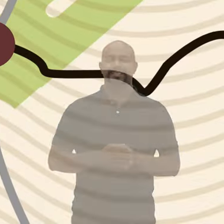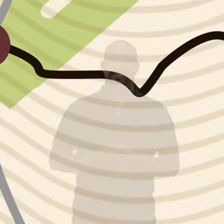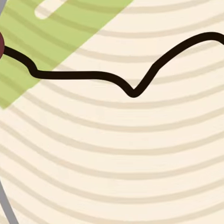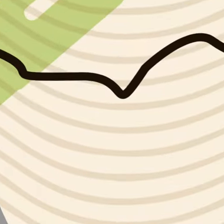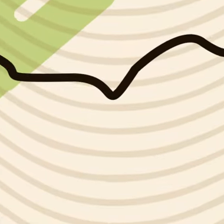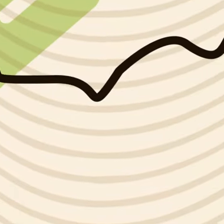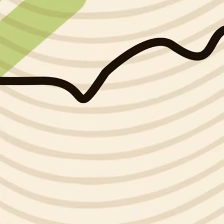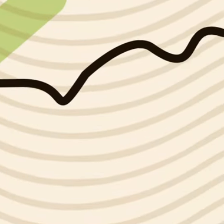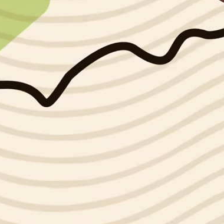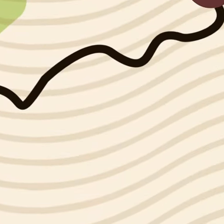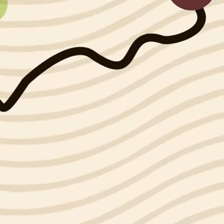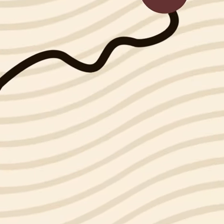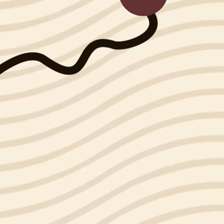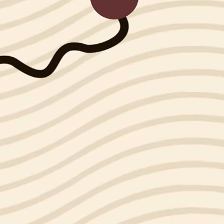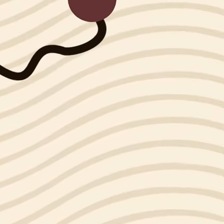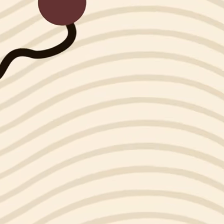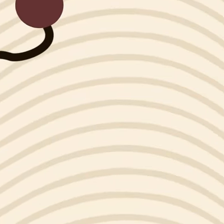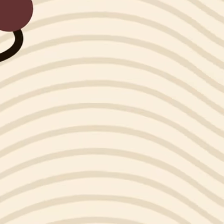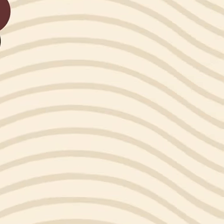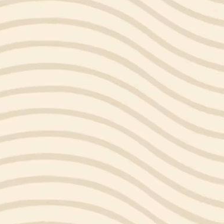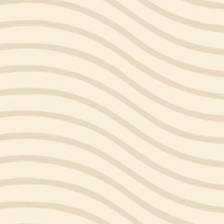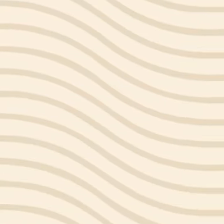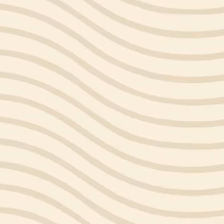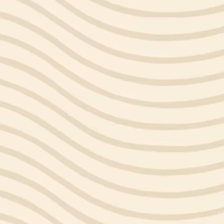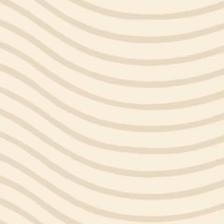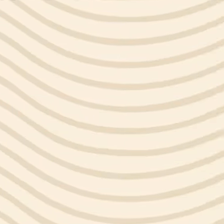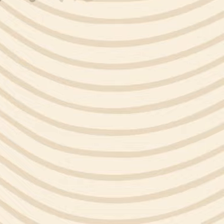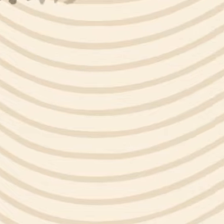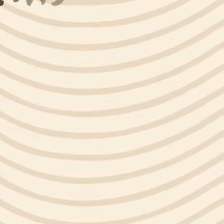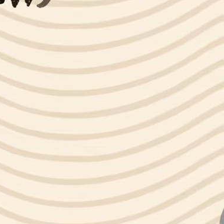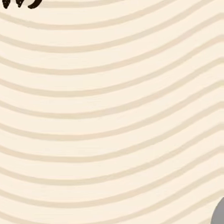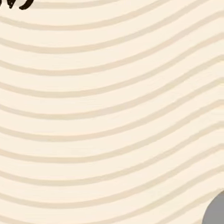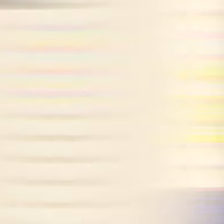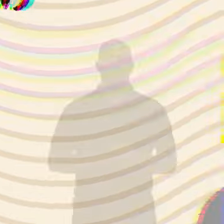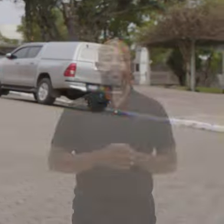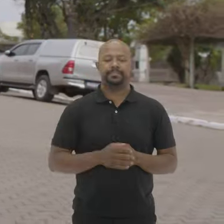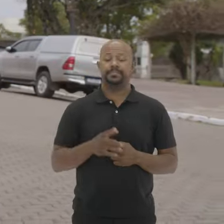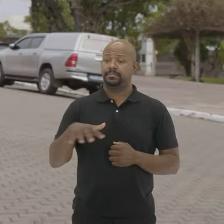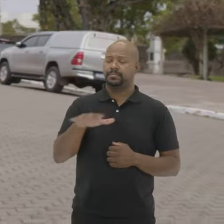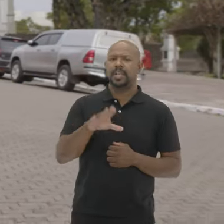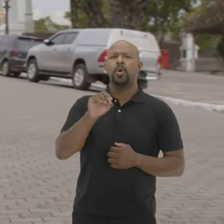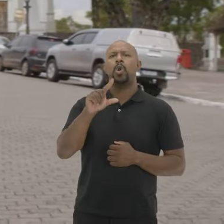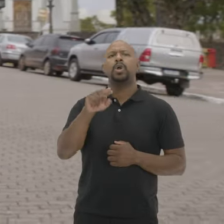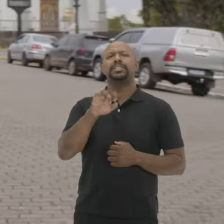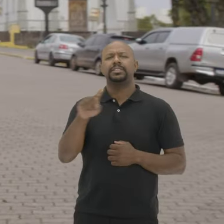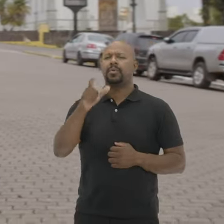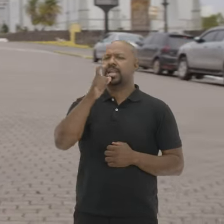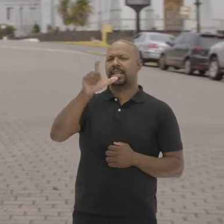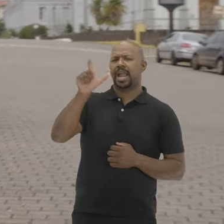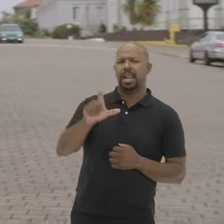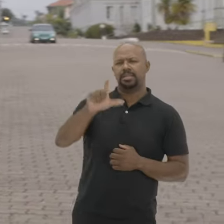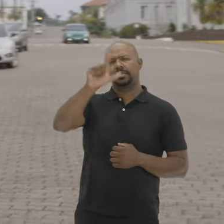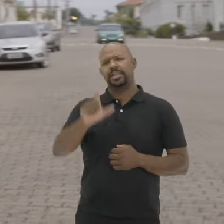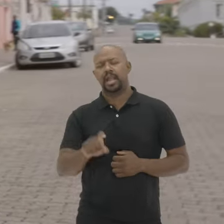Animação de um mapa com o trajeto sendo tracejado de Santa Maria até Silveira Martins. Manu fala para a câmera andando em uma rua. Berço da colonização italiana no